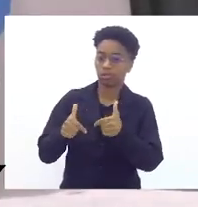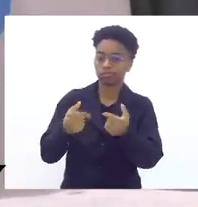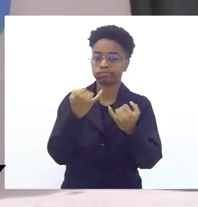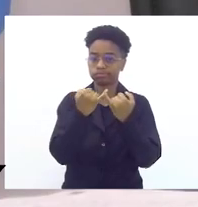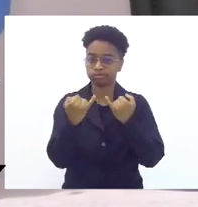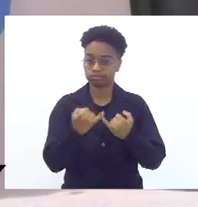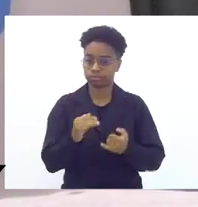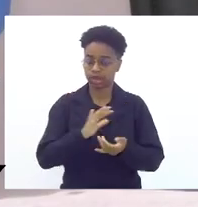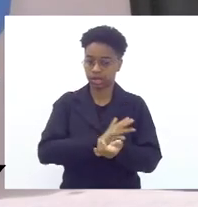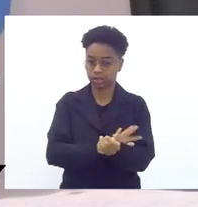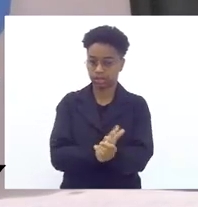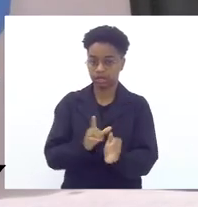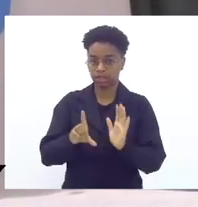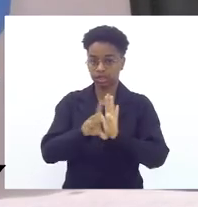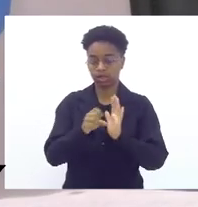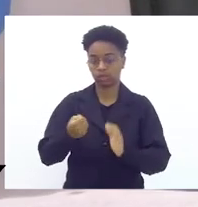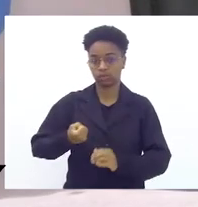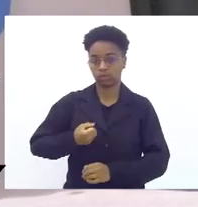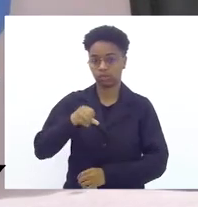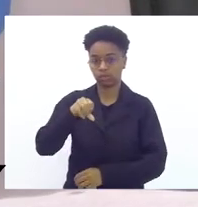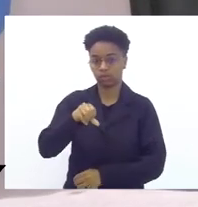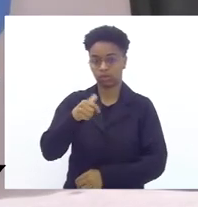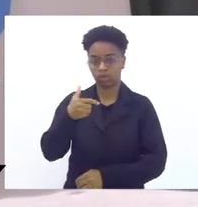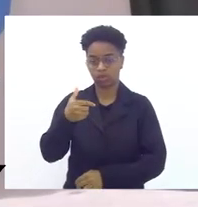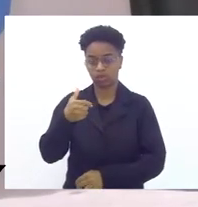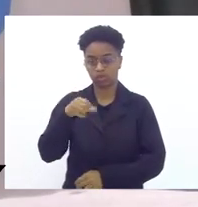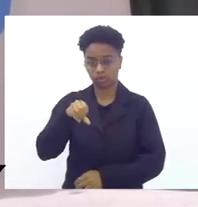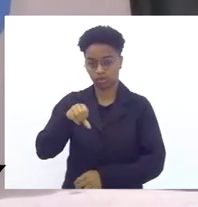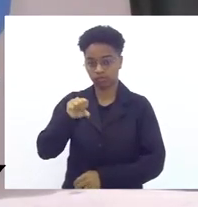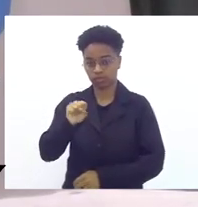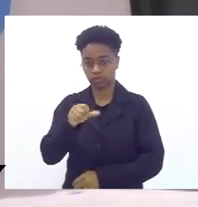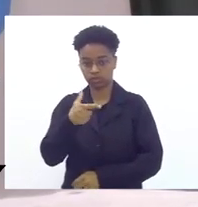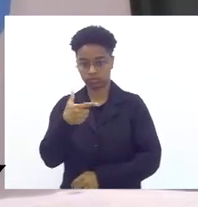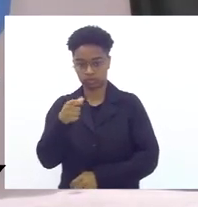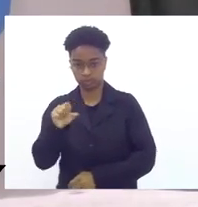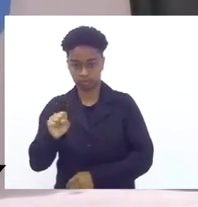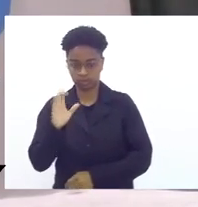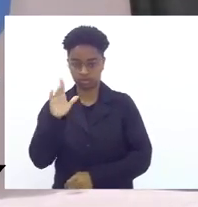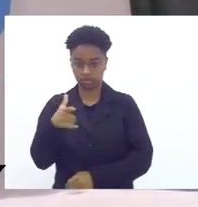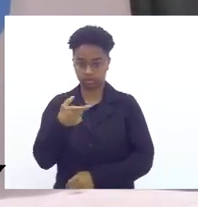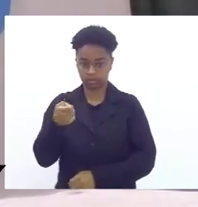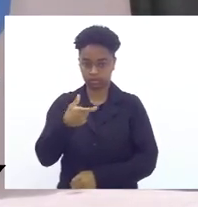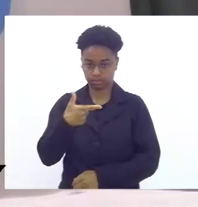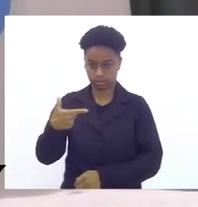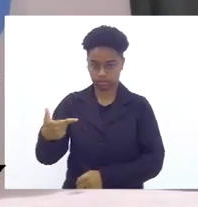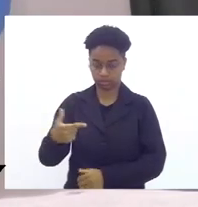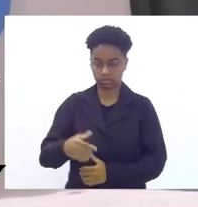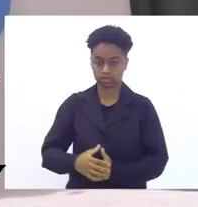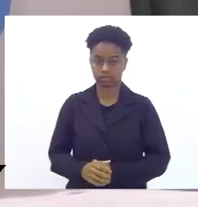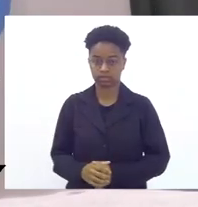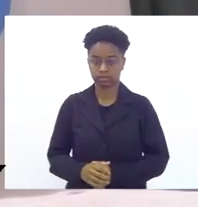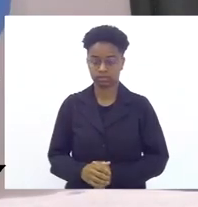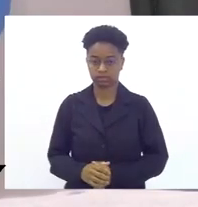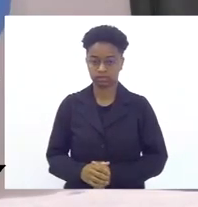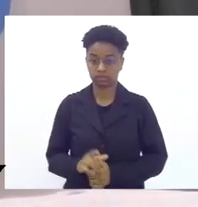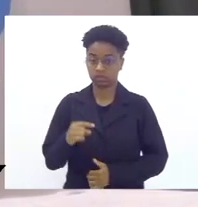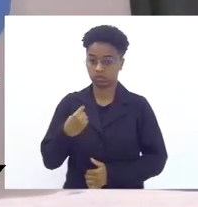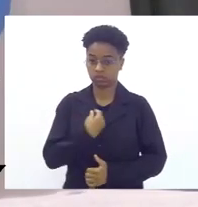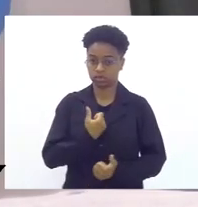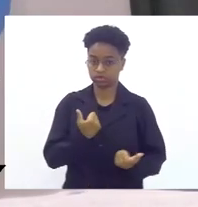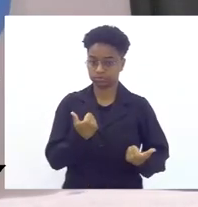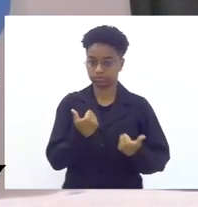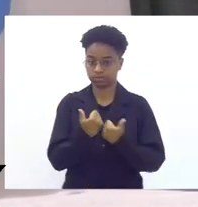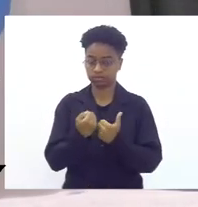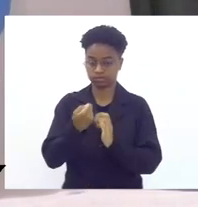é a lei número 9828 de 2022 e nós somos com